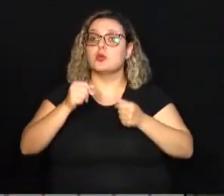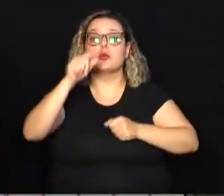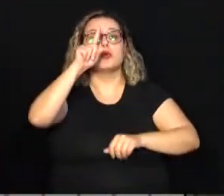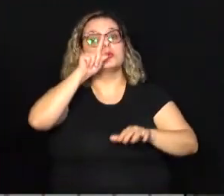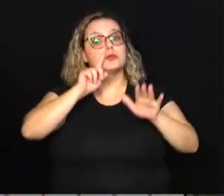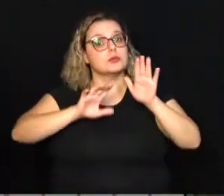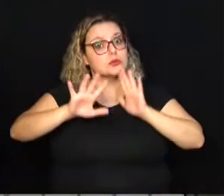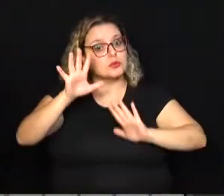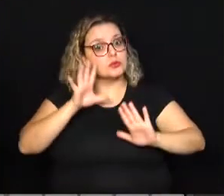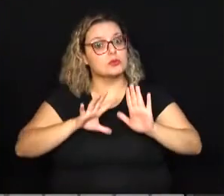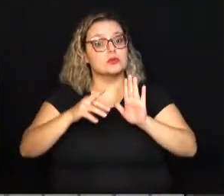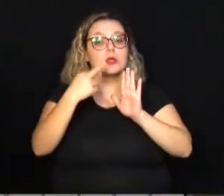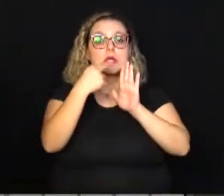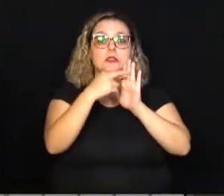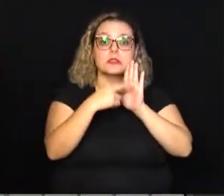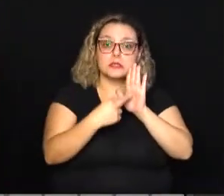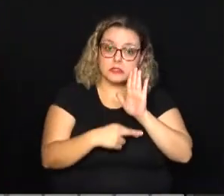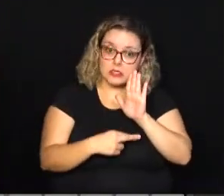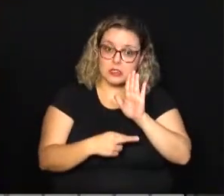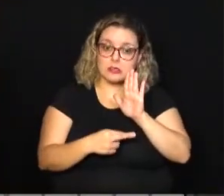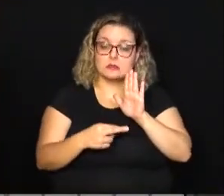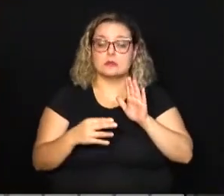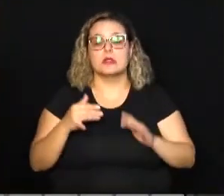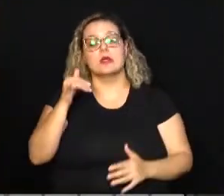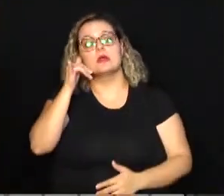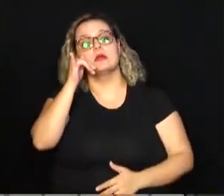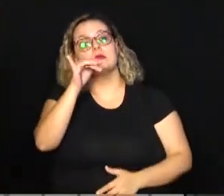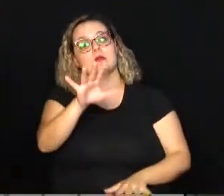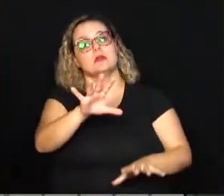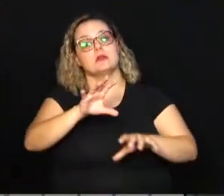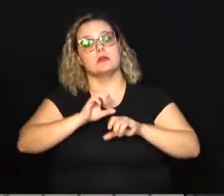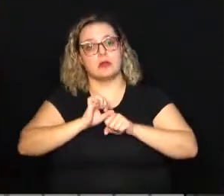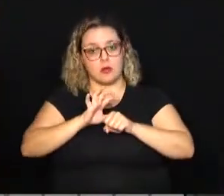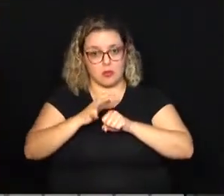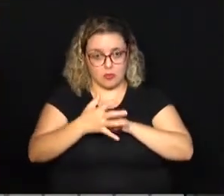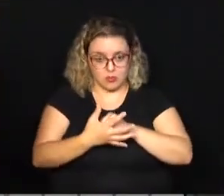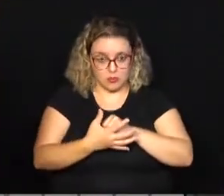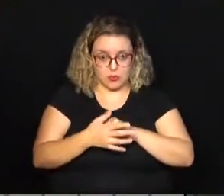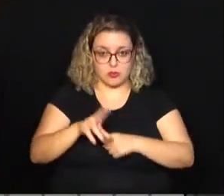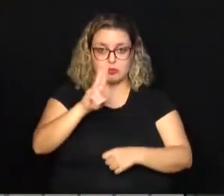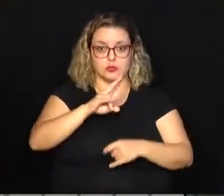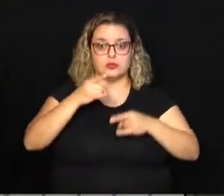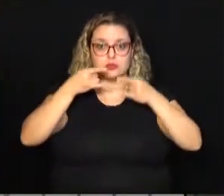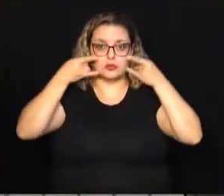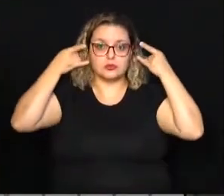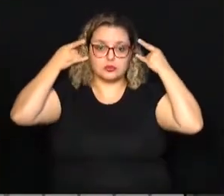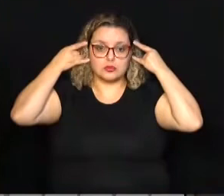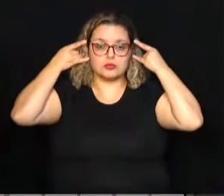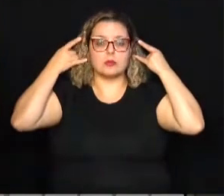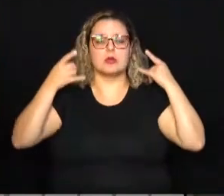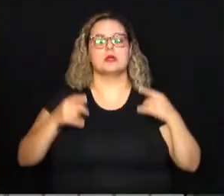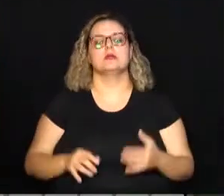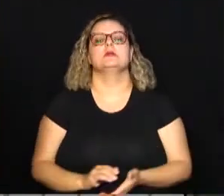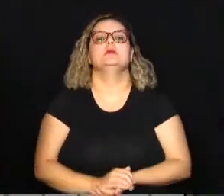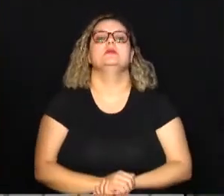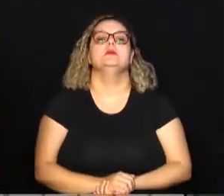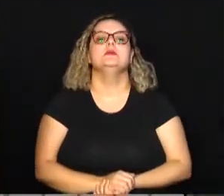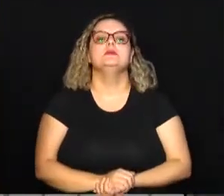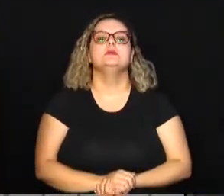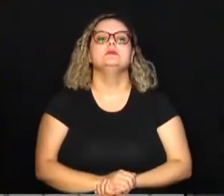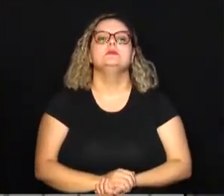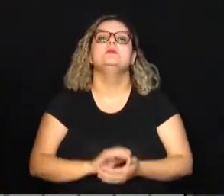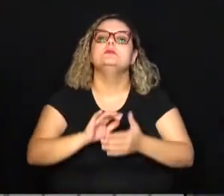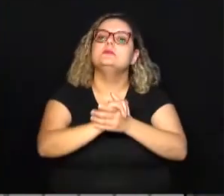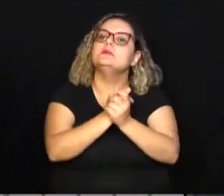com os protocolos de combate ao Covid, isolamento, uso de máscara, é importantíssimo, né, o uso de máscara e a higiene